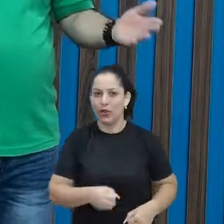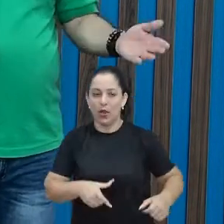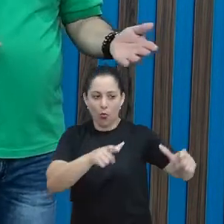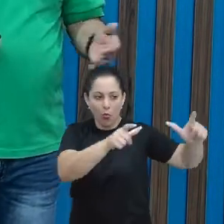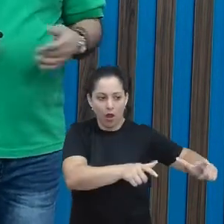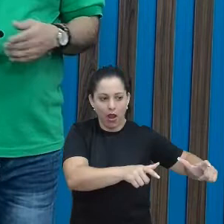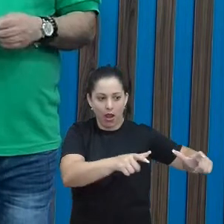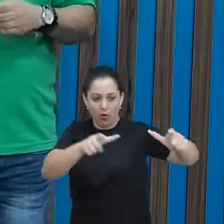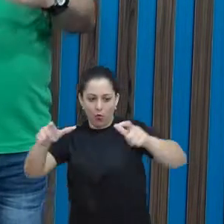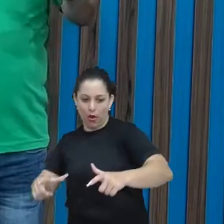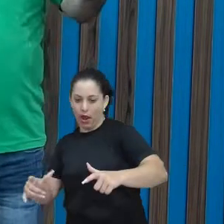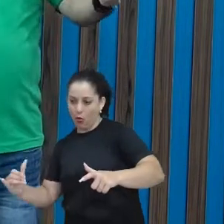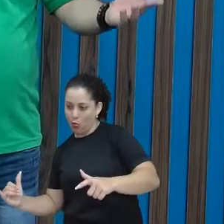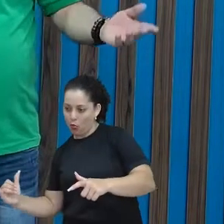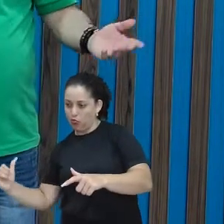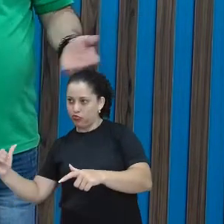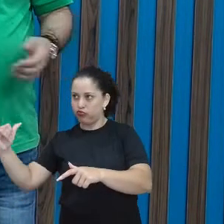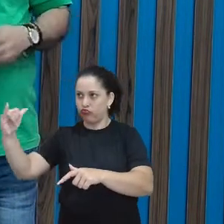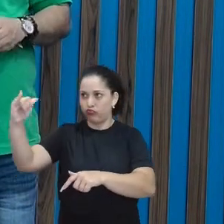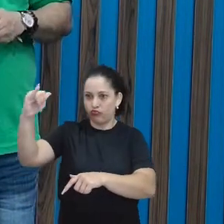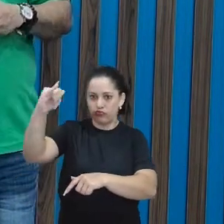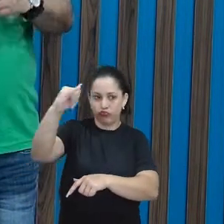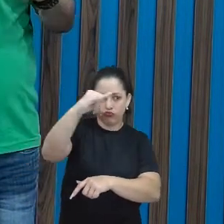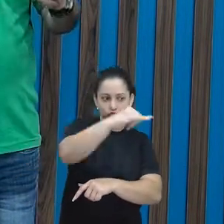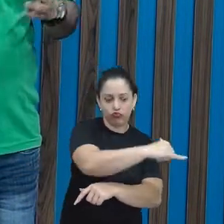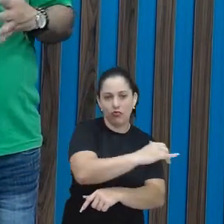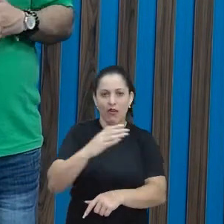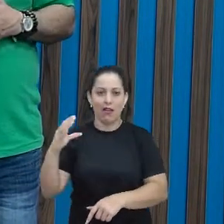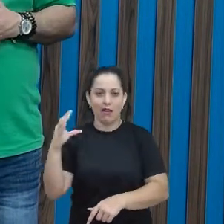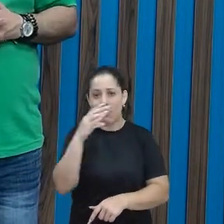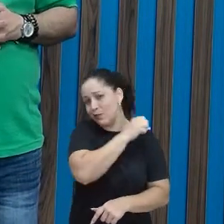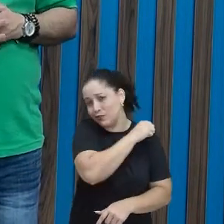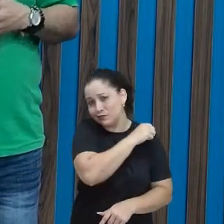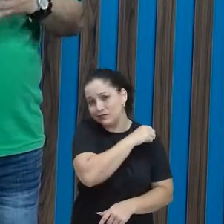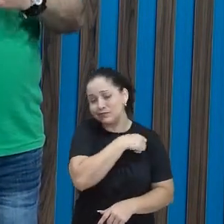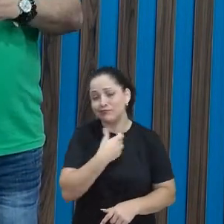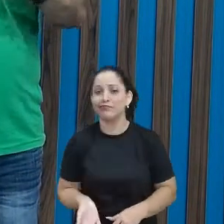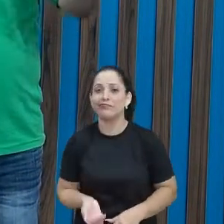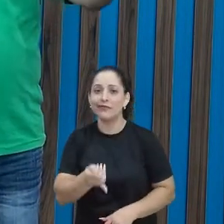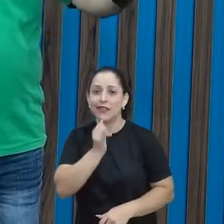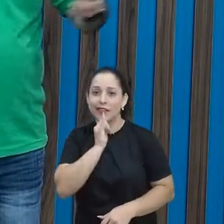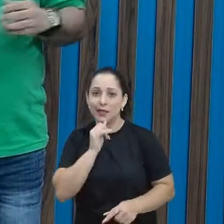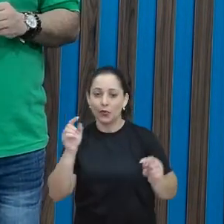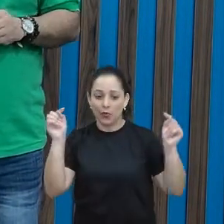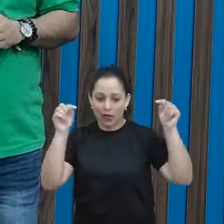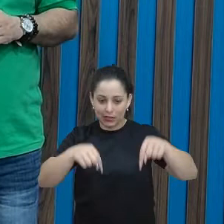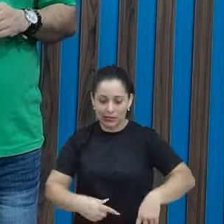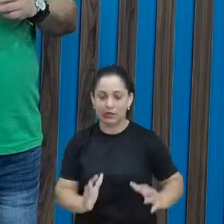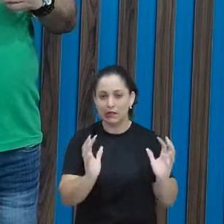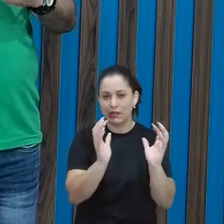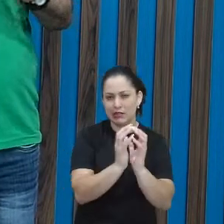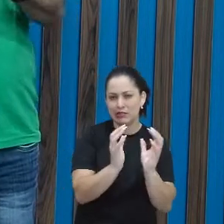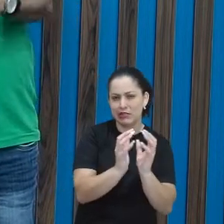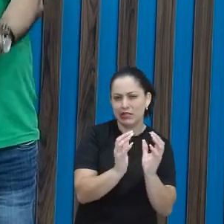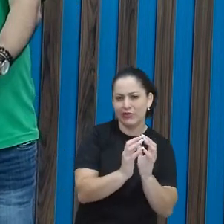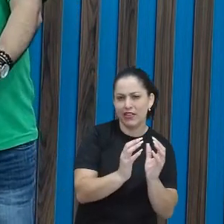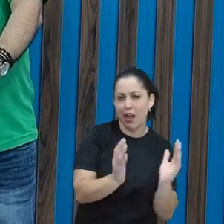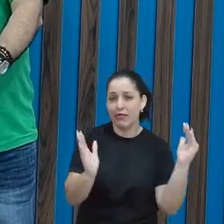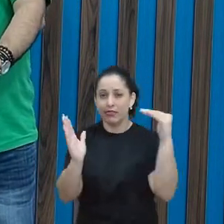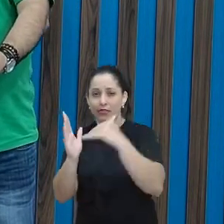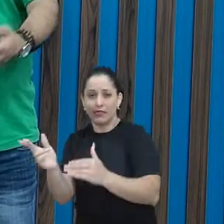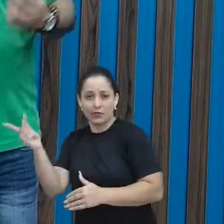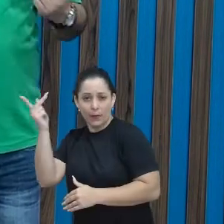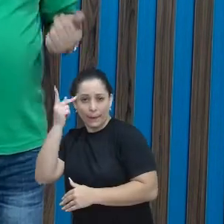por exemplo, se você parar para observar, hoje uma viagem que a gente faz, né, daqui para São Paulo de ônibus, ela dura 2